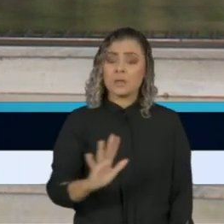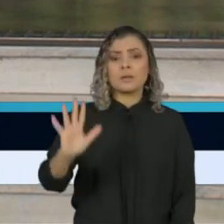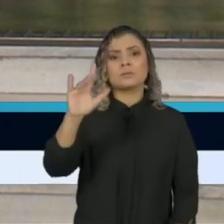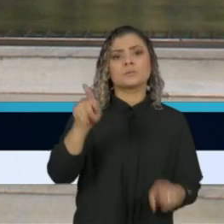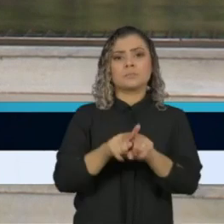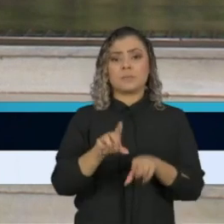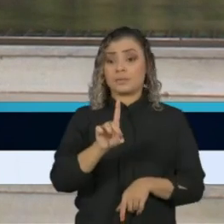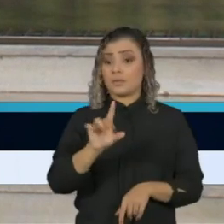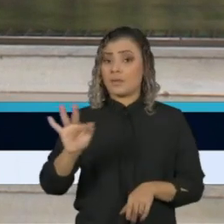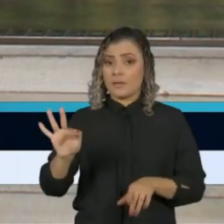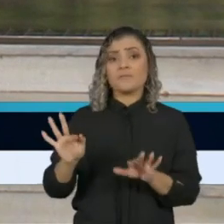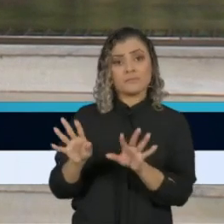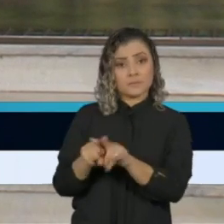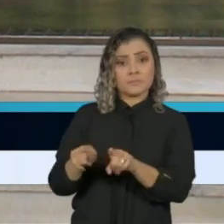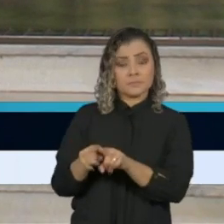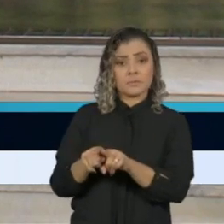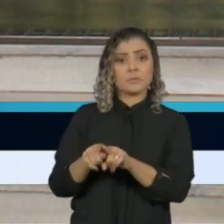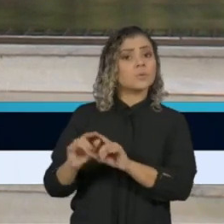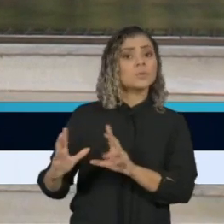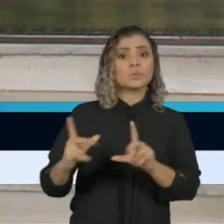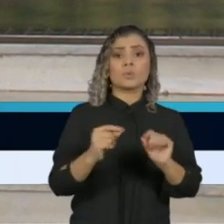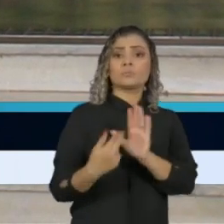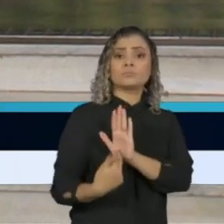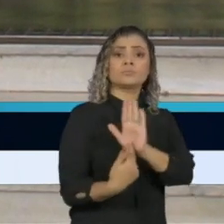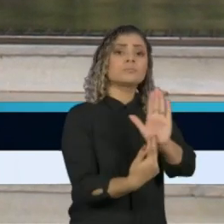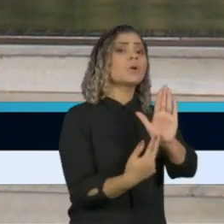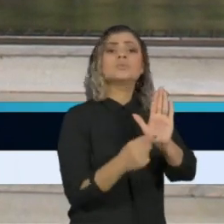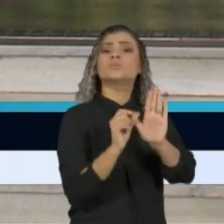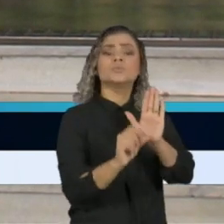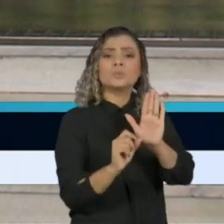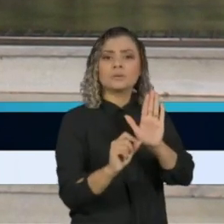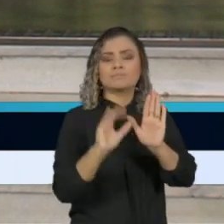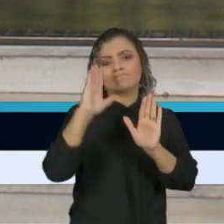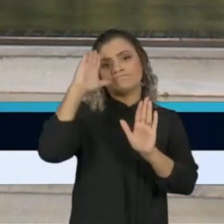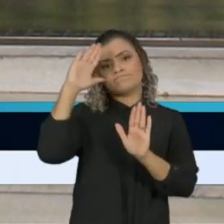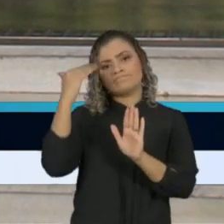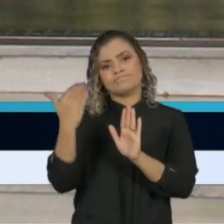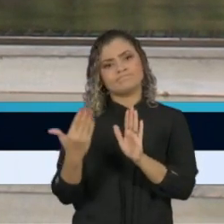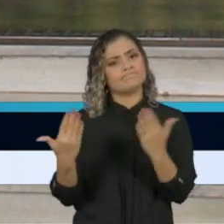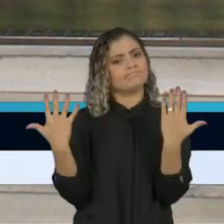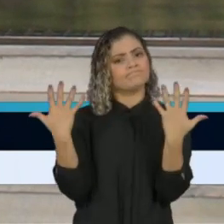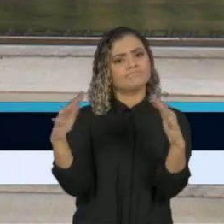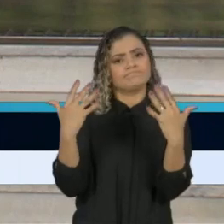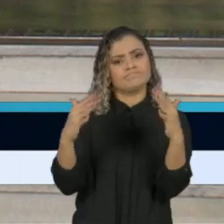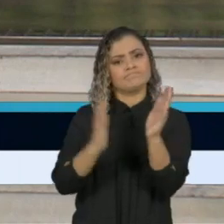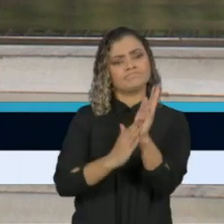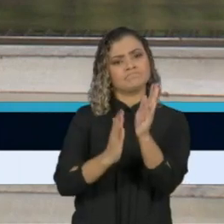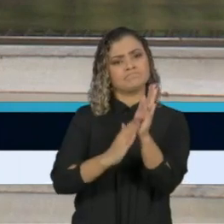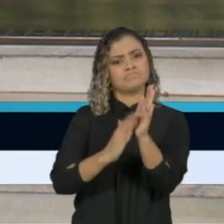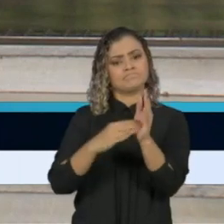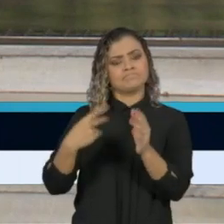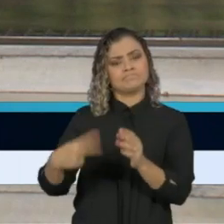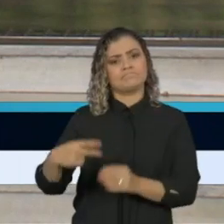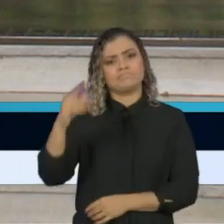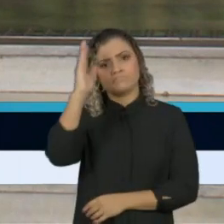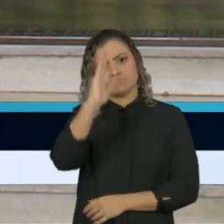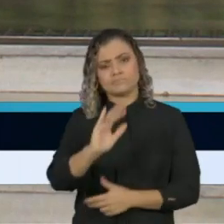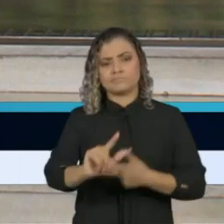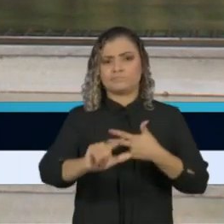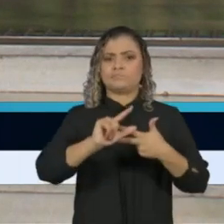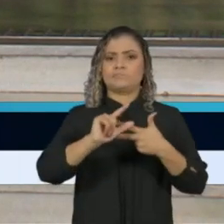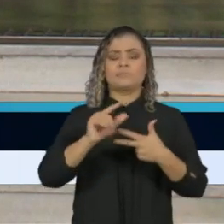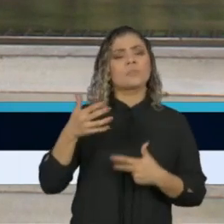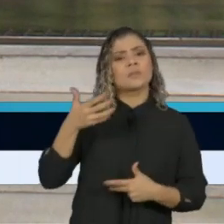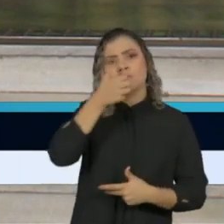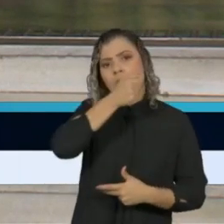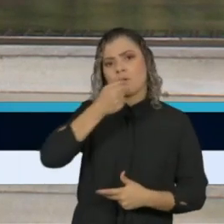incluindo o Distrito Federal, representa uma atitude elogiável do Parlamento brasileiro para salvar